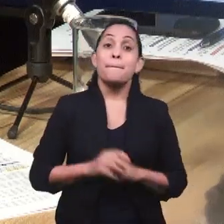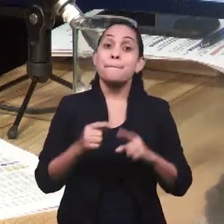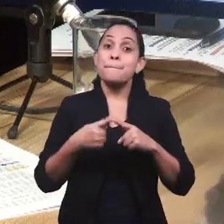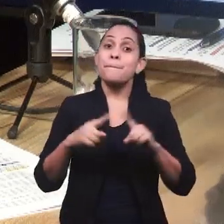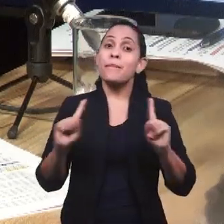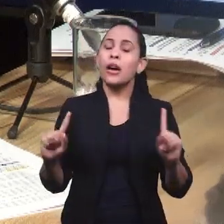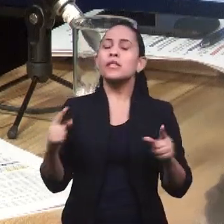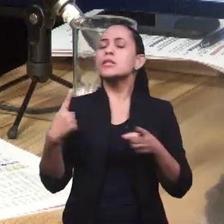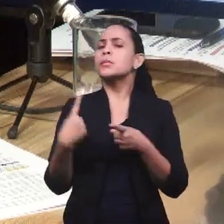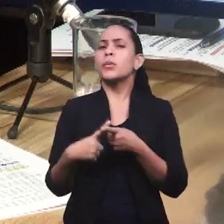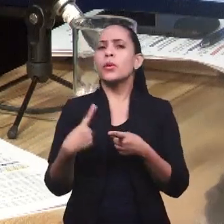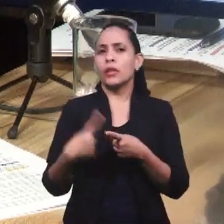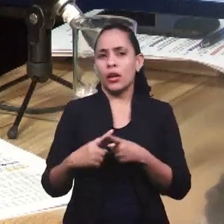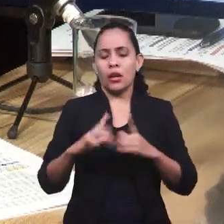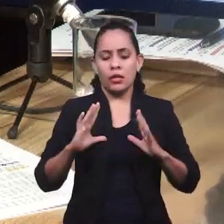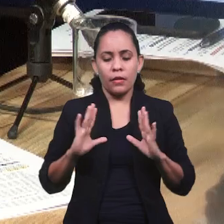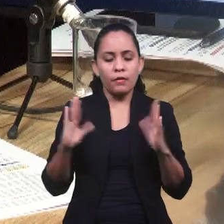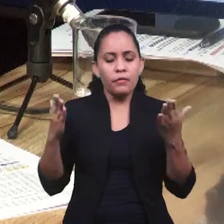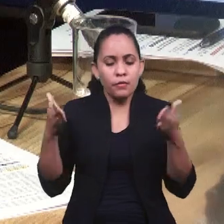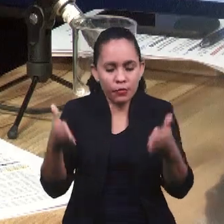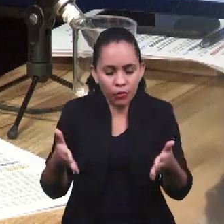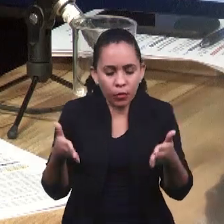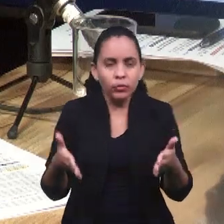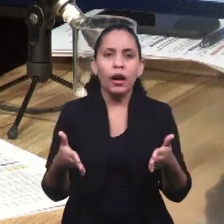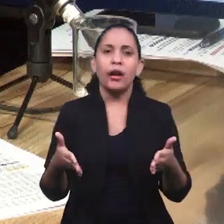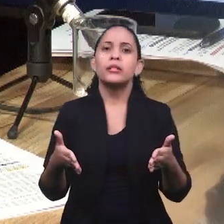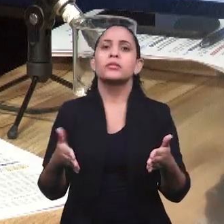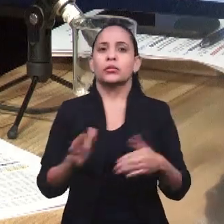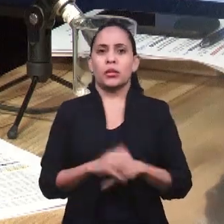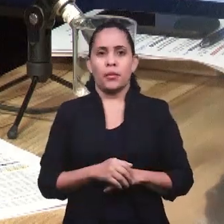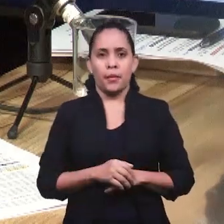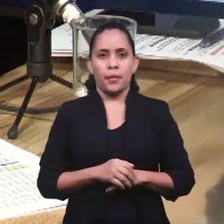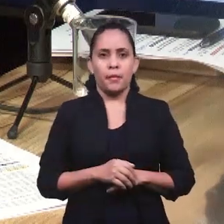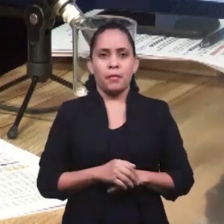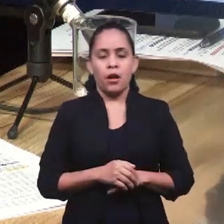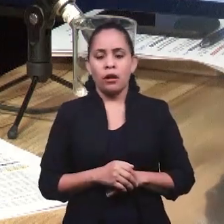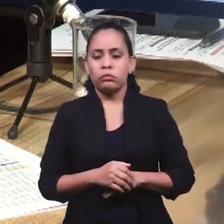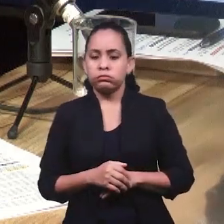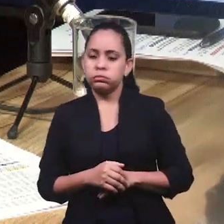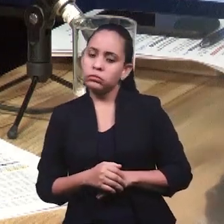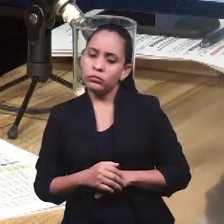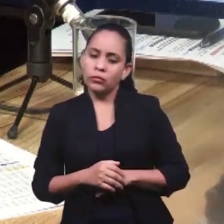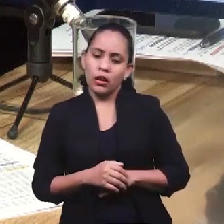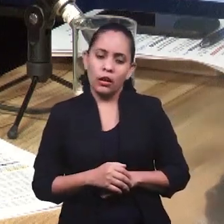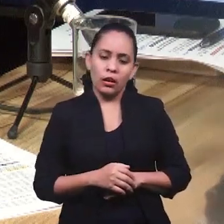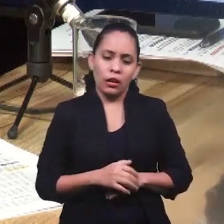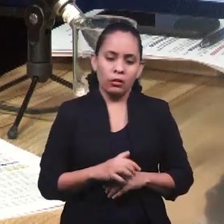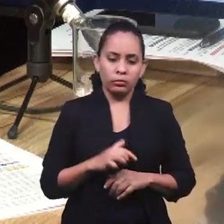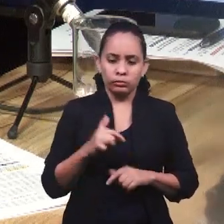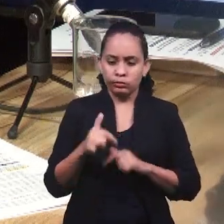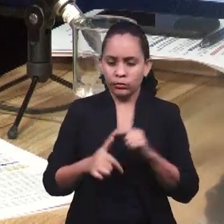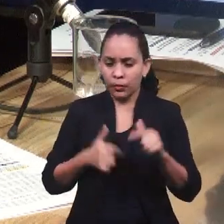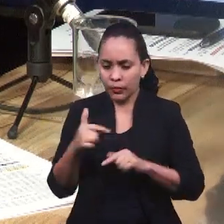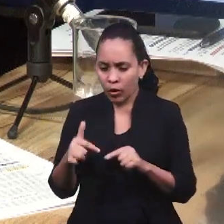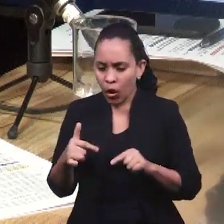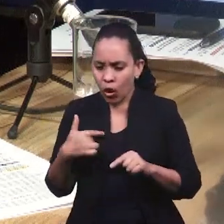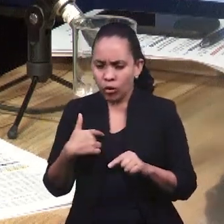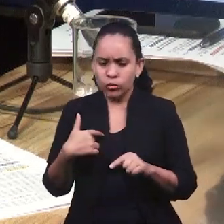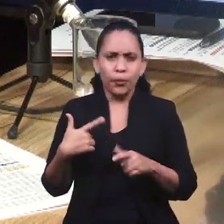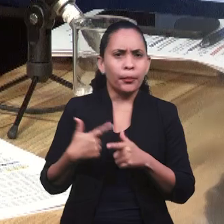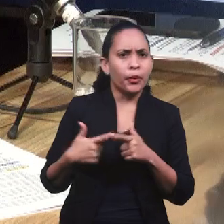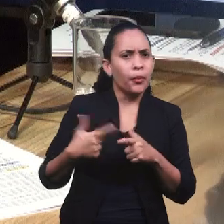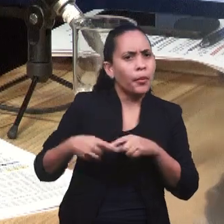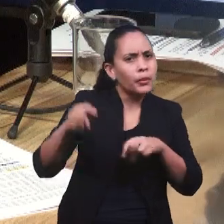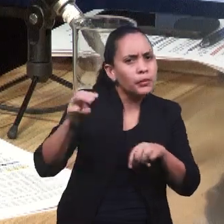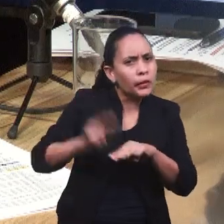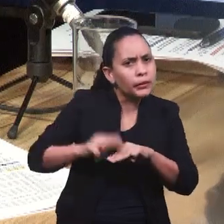é a necessidade Muito bom. daquele negócio para alavancagem ali dos resultados. Agora, Excelente. existe também uma opção